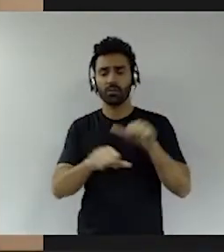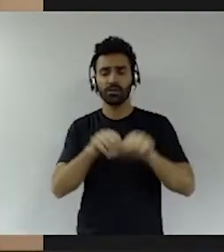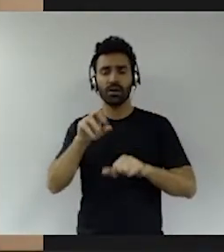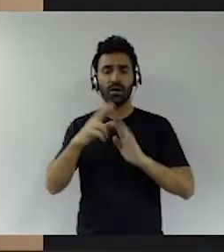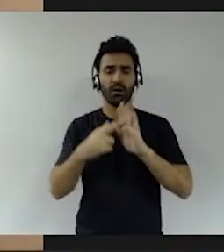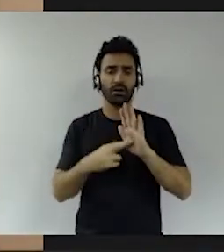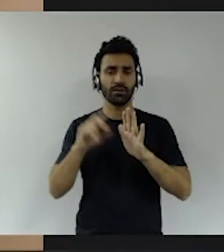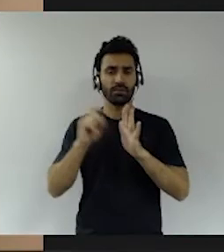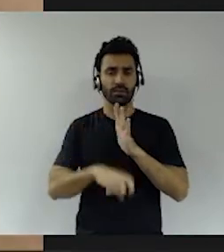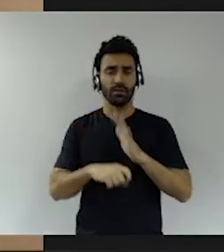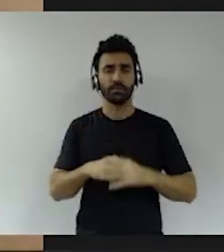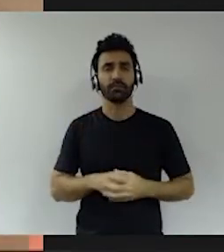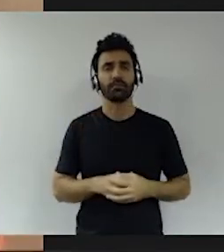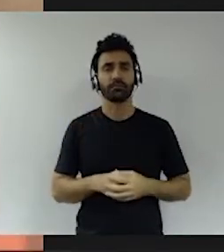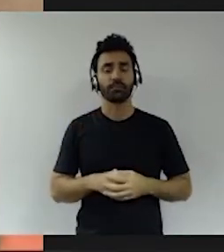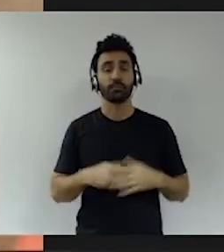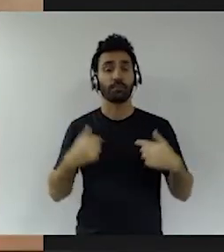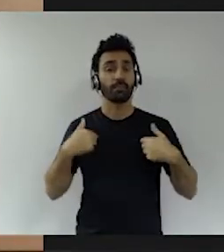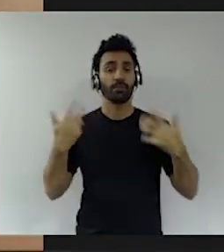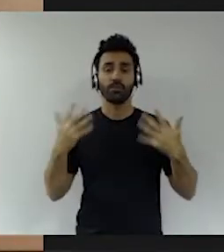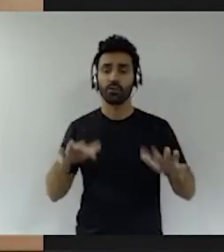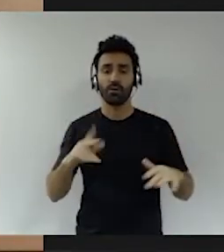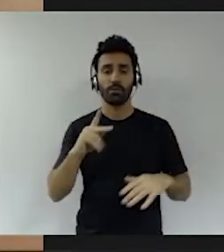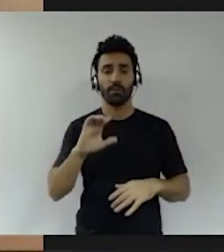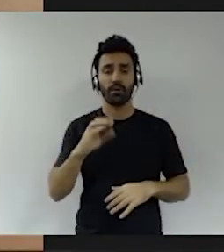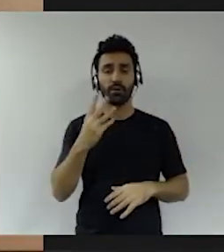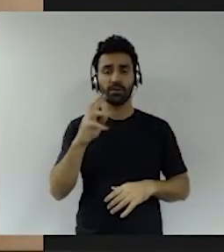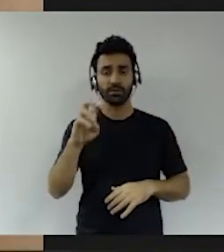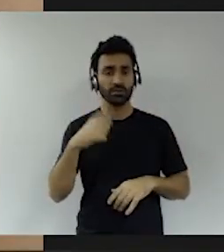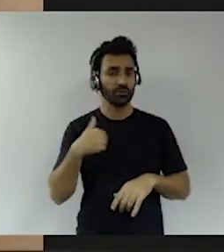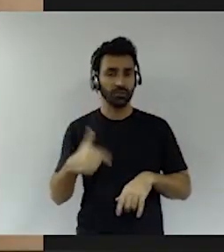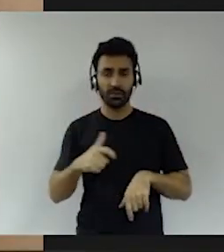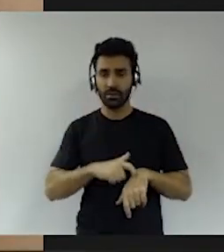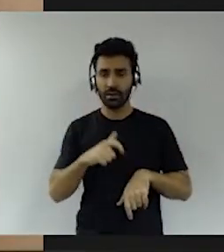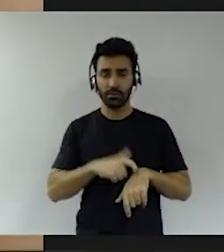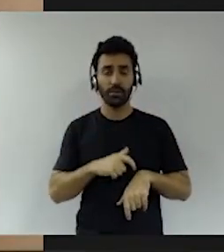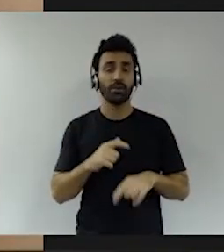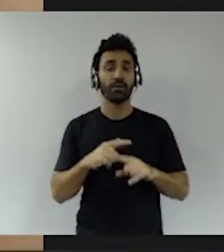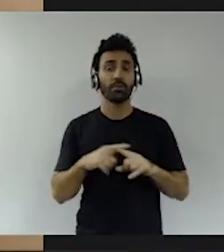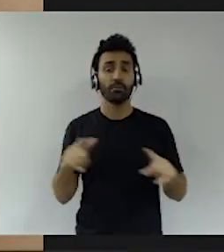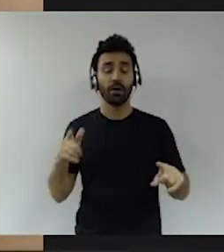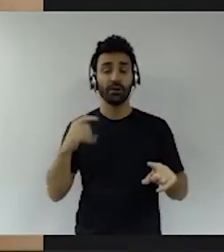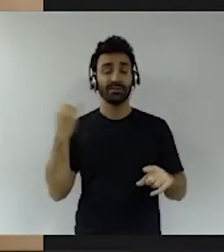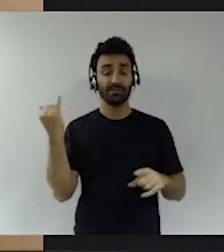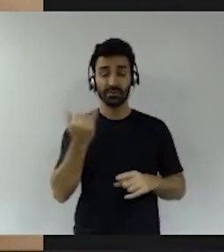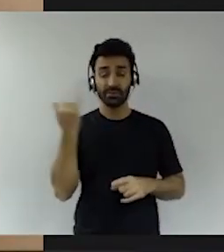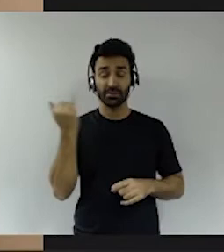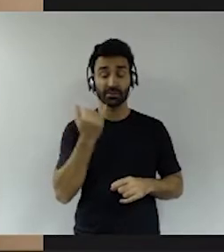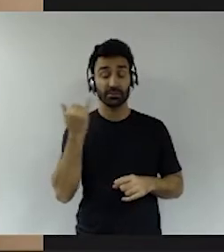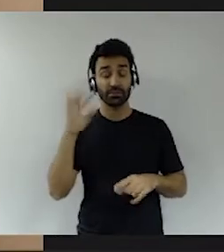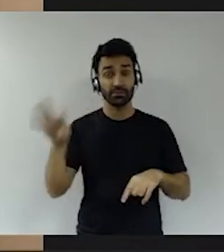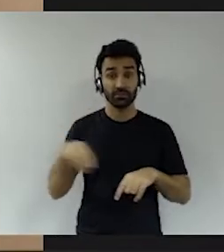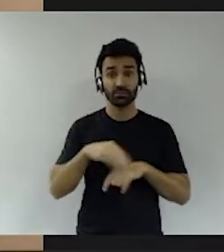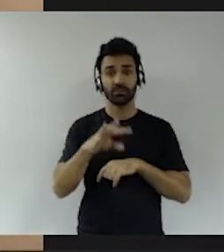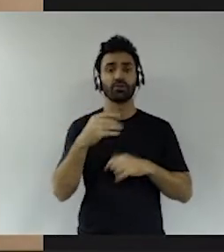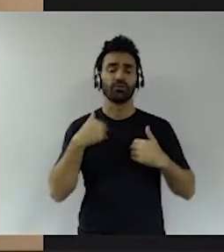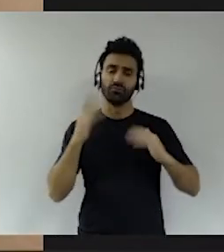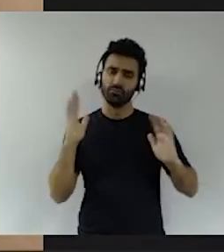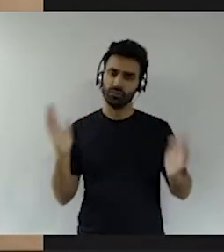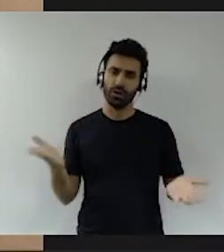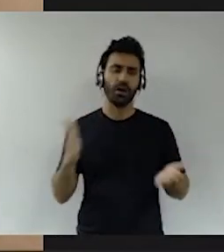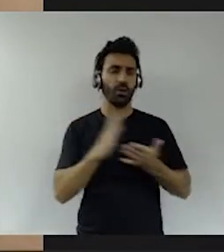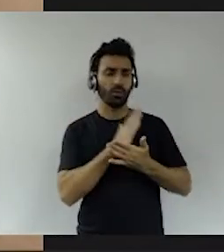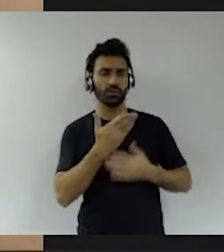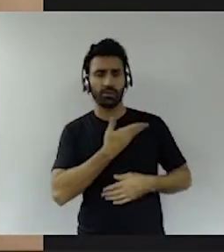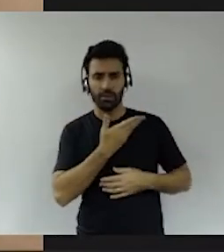tributária. Então, assim, não vou nem entrar na PEC 45, eu não tenho tempo, obviamente, mas é importante dizer, e eu disse isso para alguns